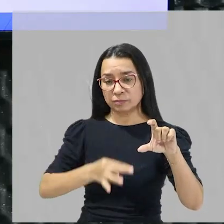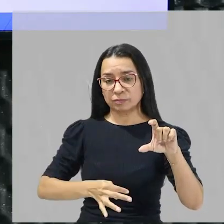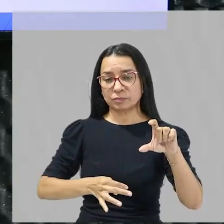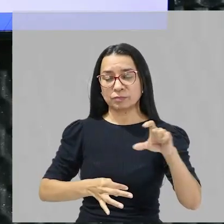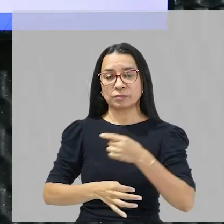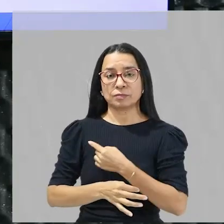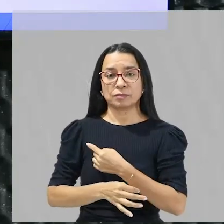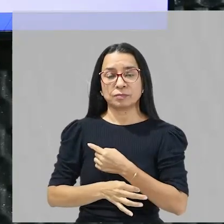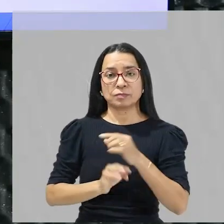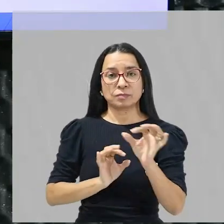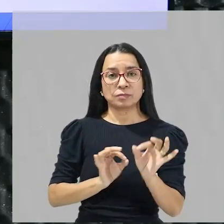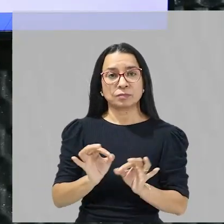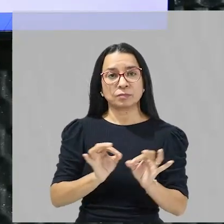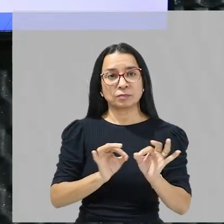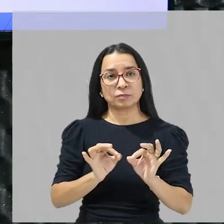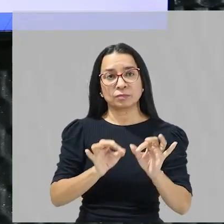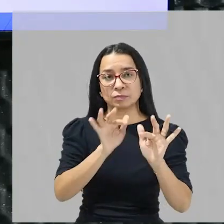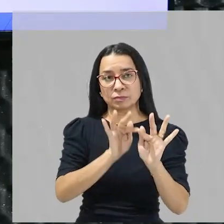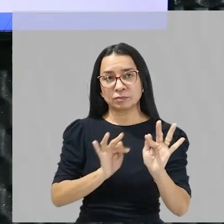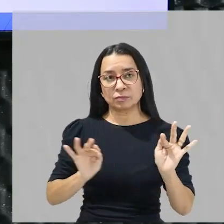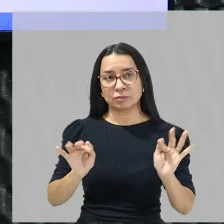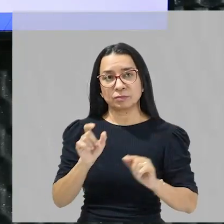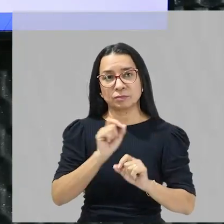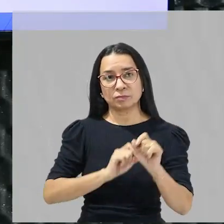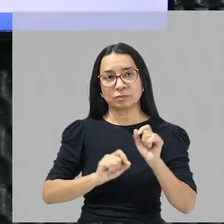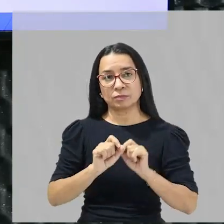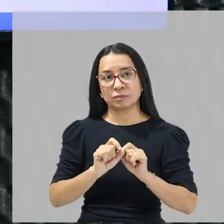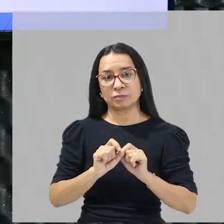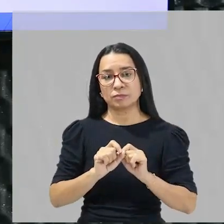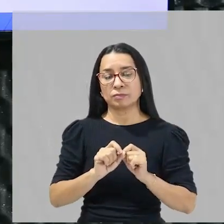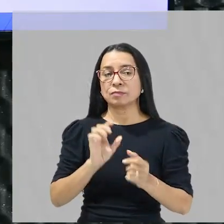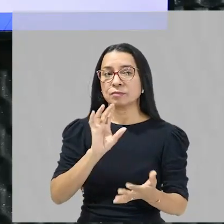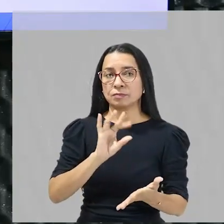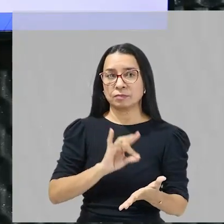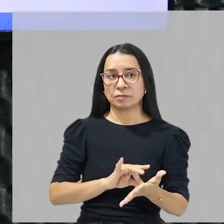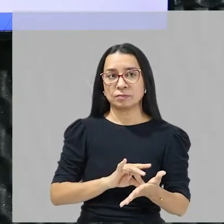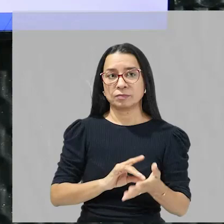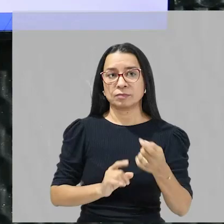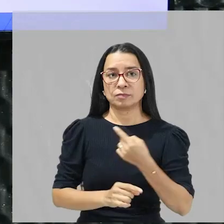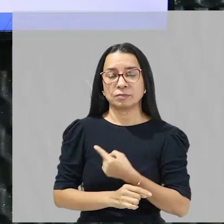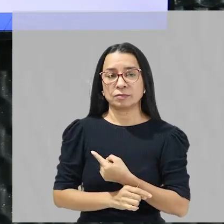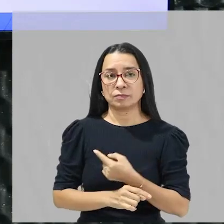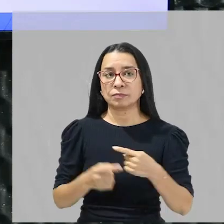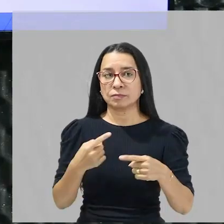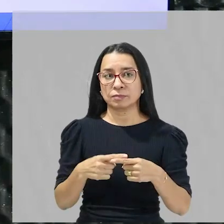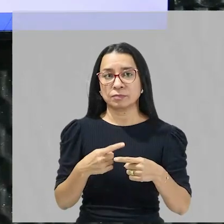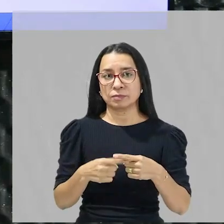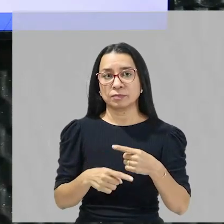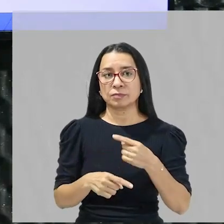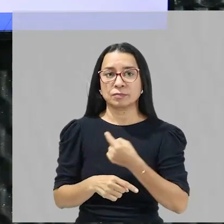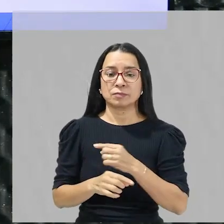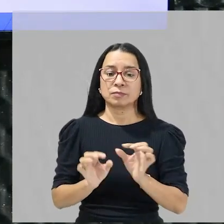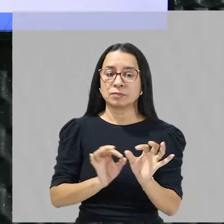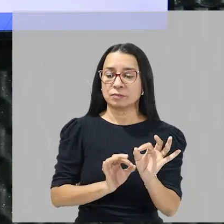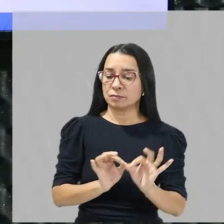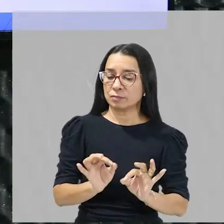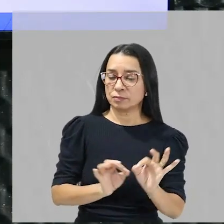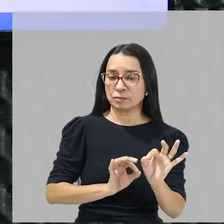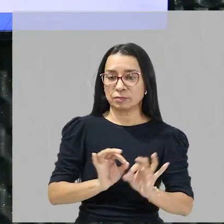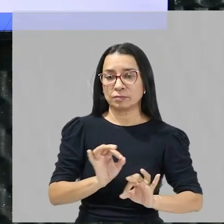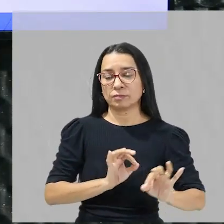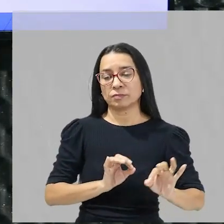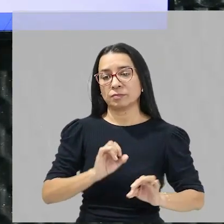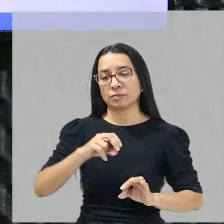log, montou a função todinha, essa é a função original, tá? Aqui é porque eu estou quebrando essa